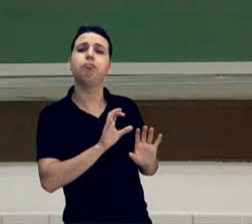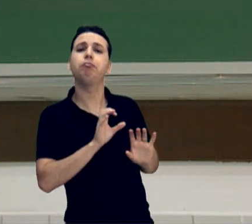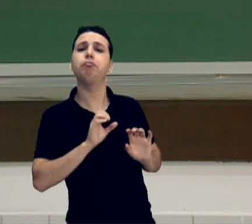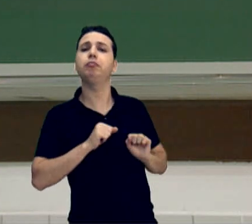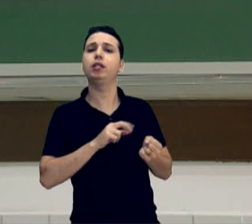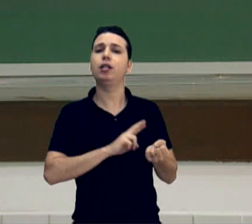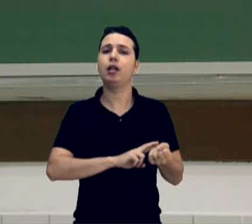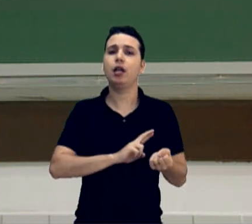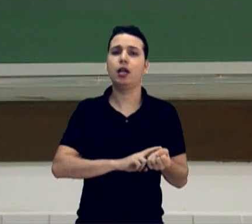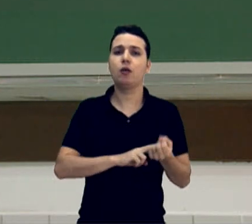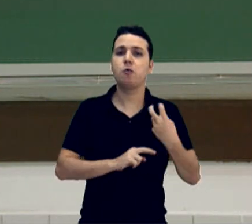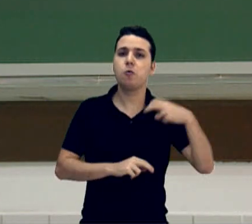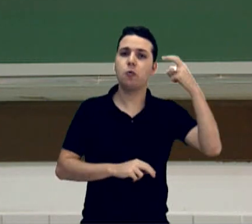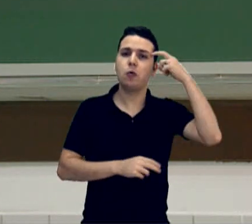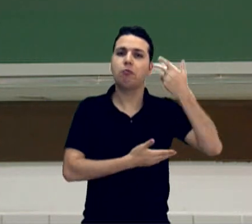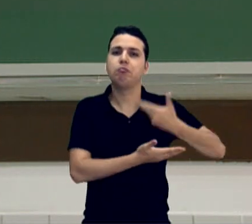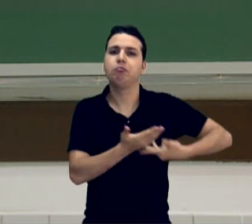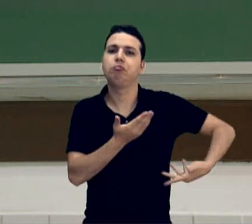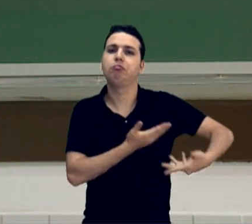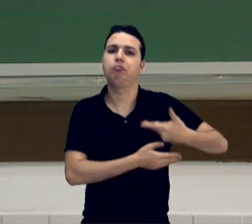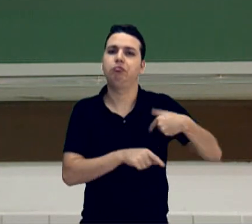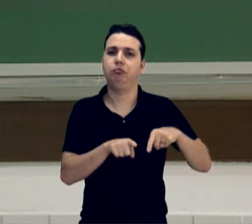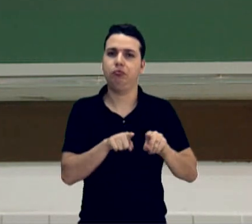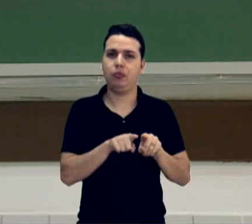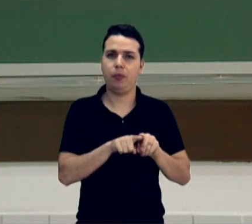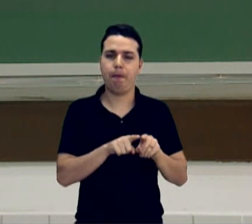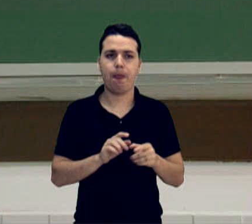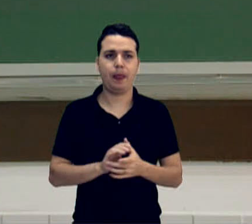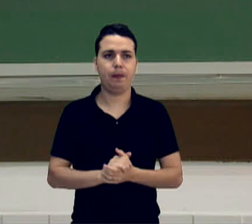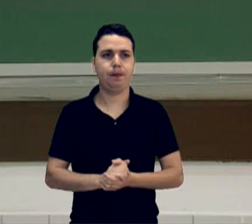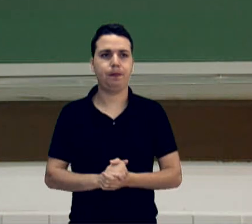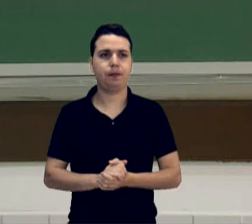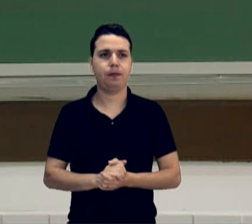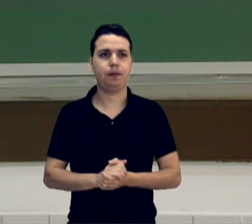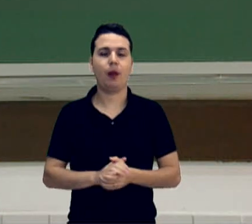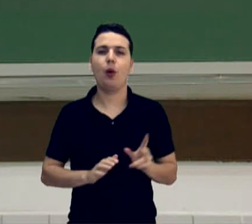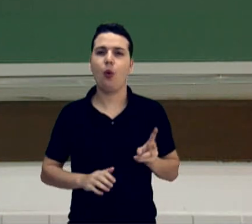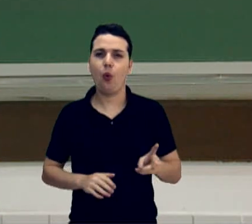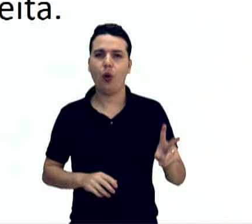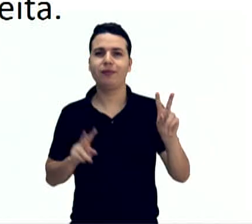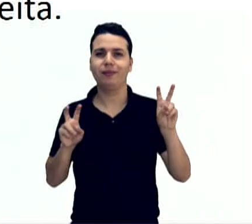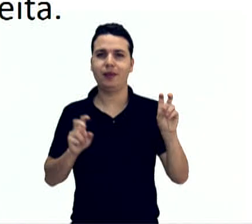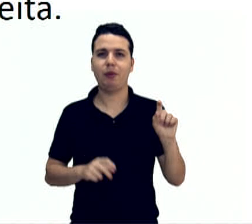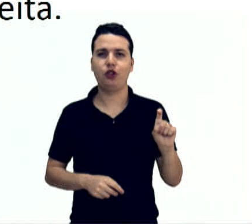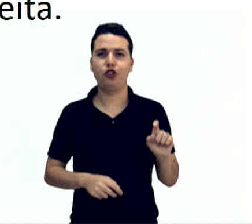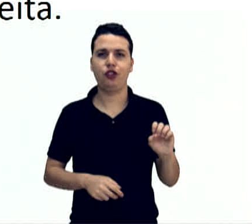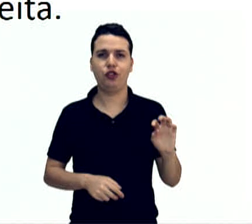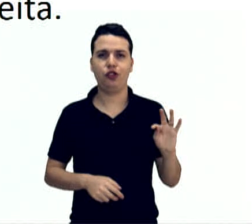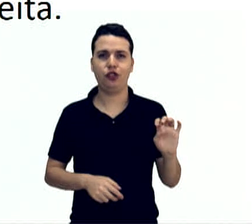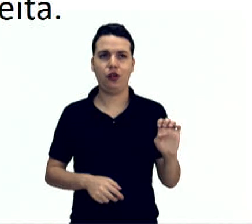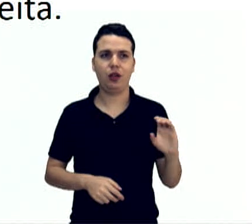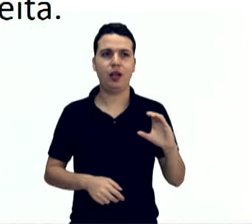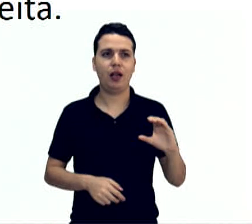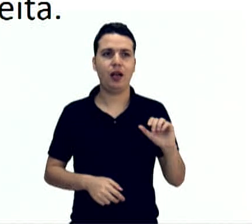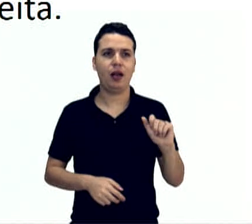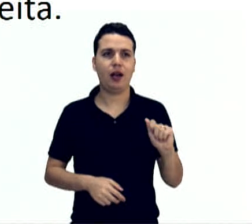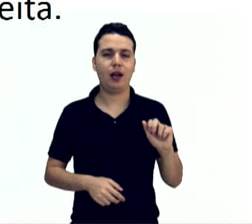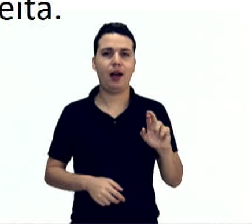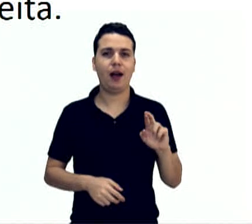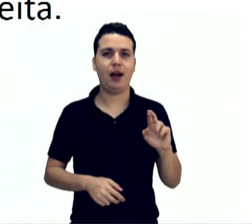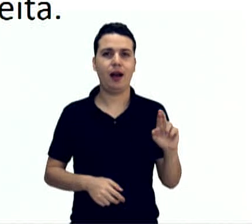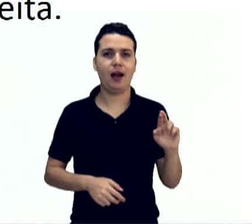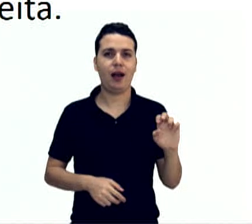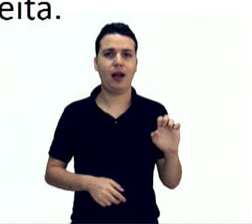cultura e interagindo. Certo? Mais um pouquinho do shot, então. No shot carreirinha, então agora nós